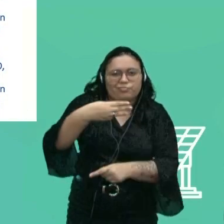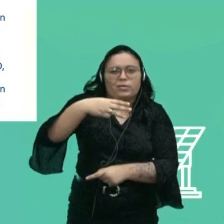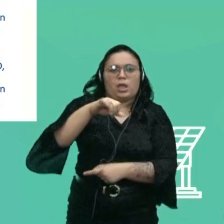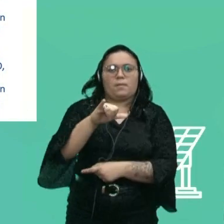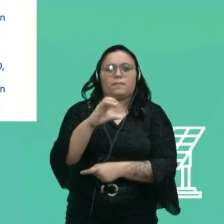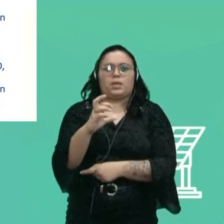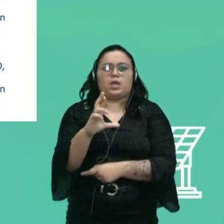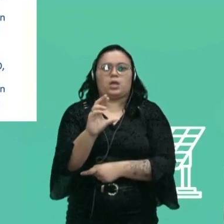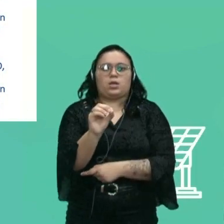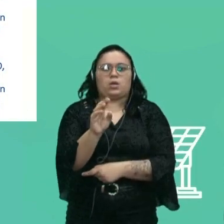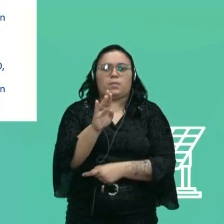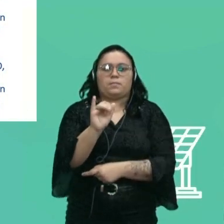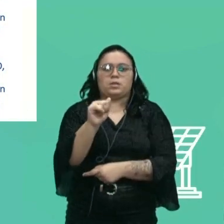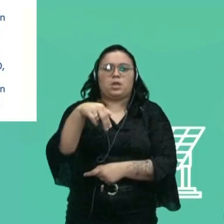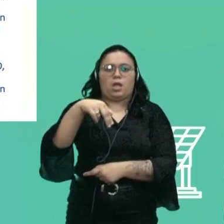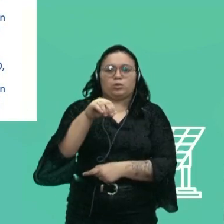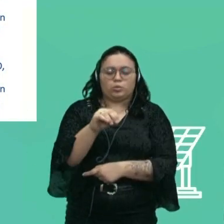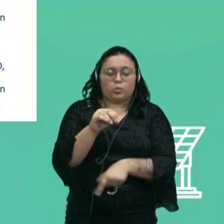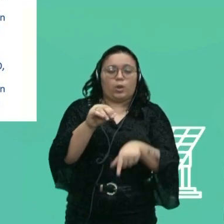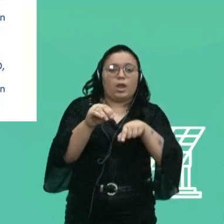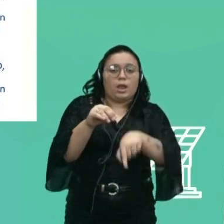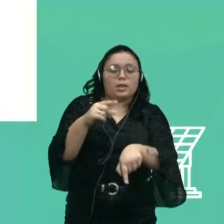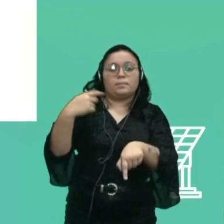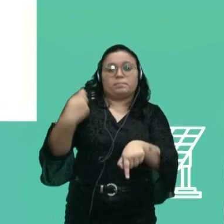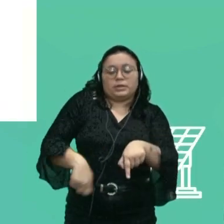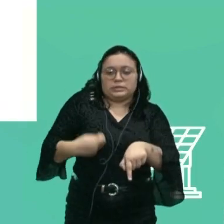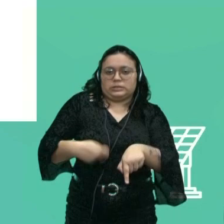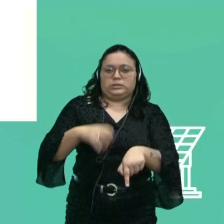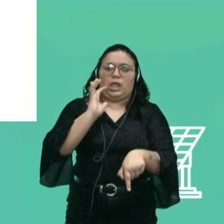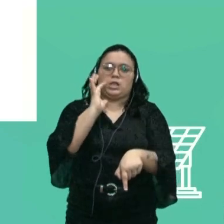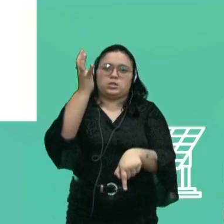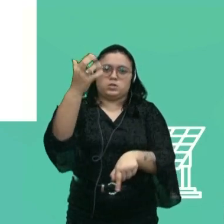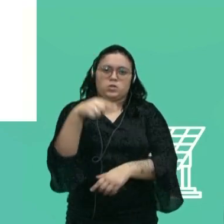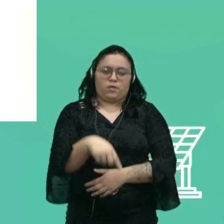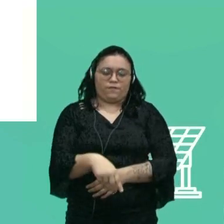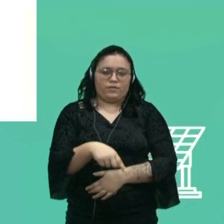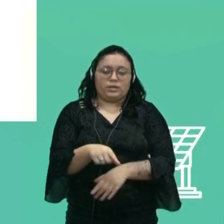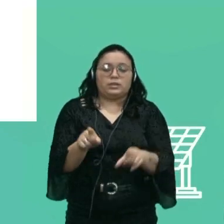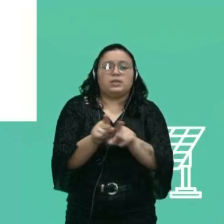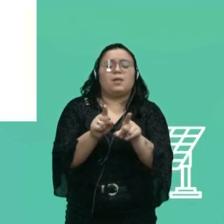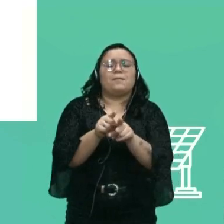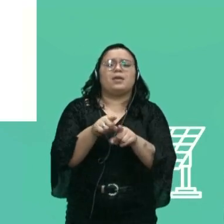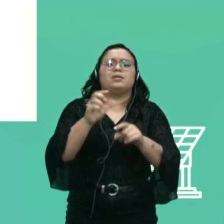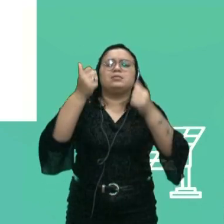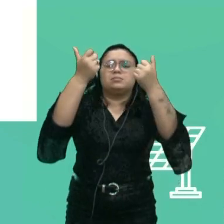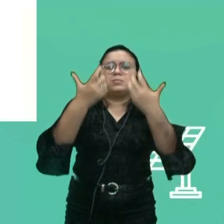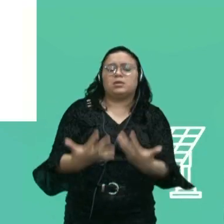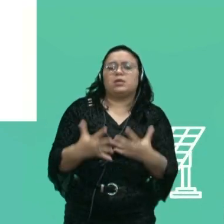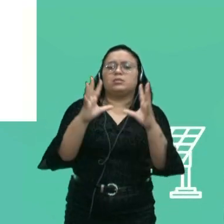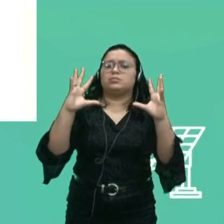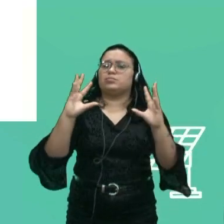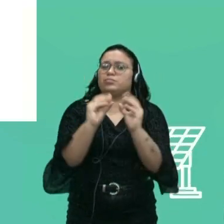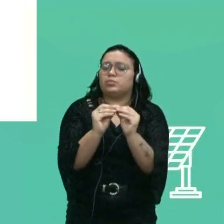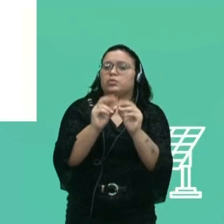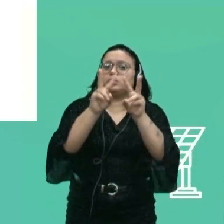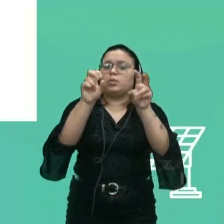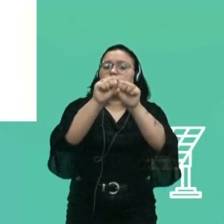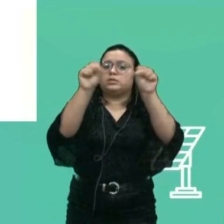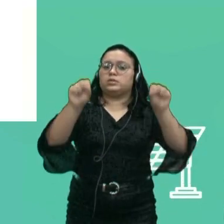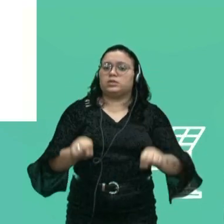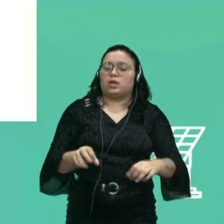acetaldeído que precisa ser resolvido. É aqui que entra o sistema proposto nesse